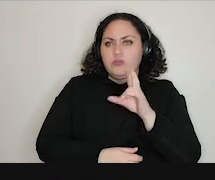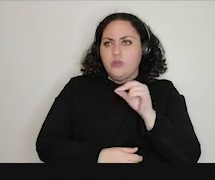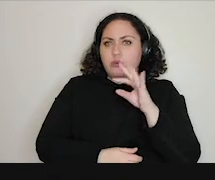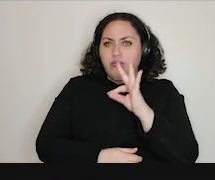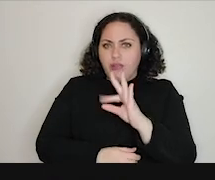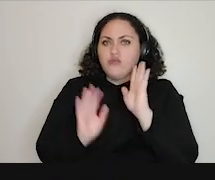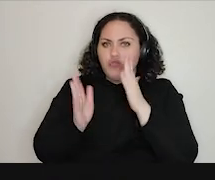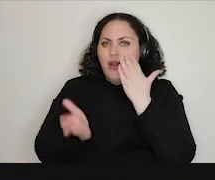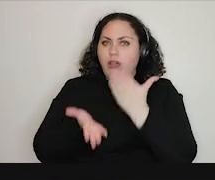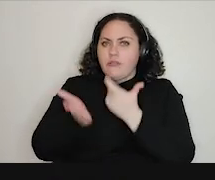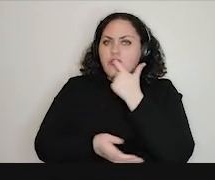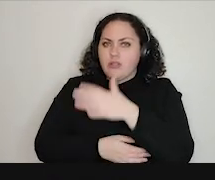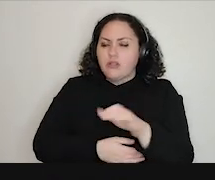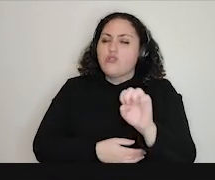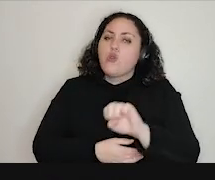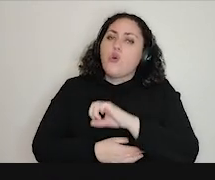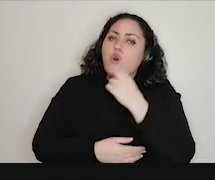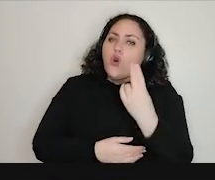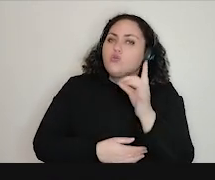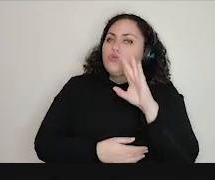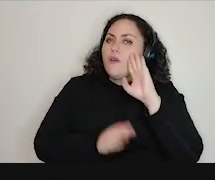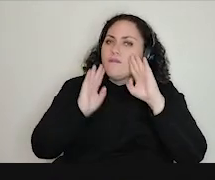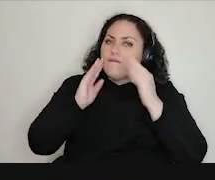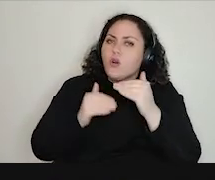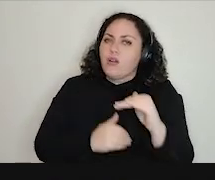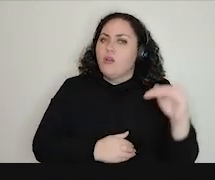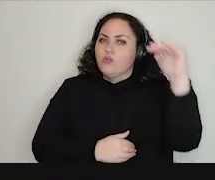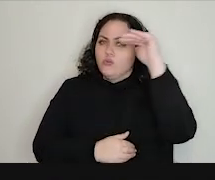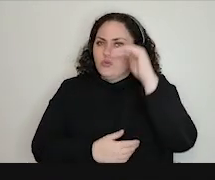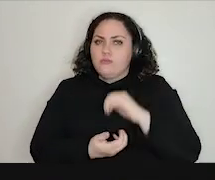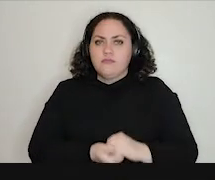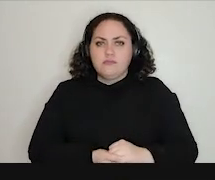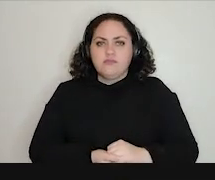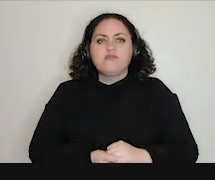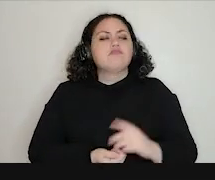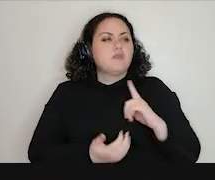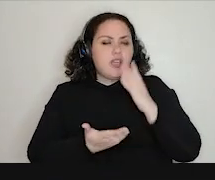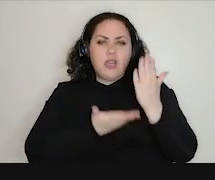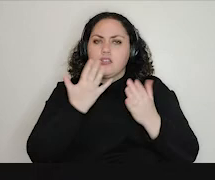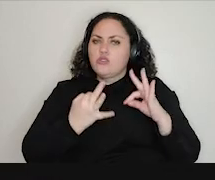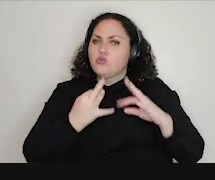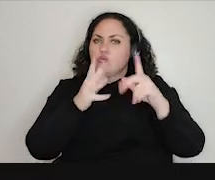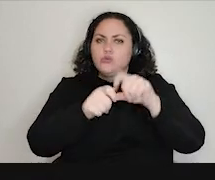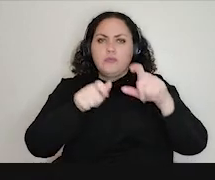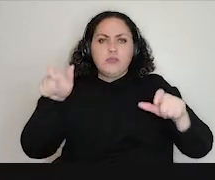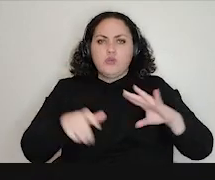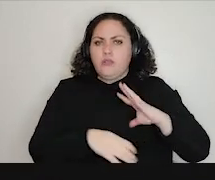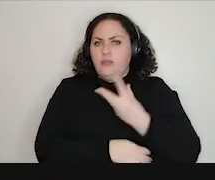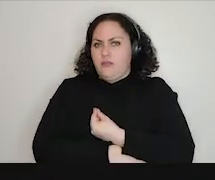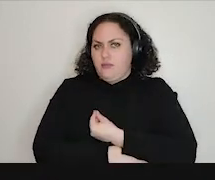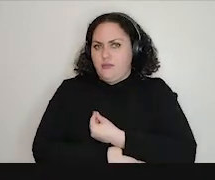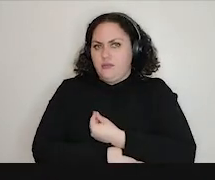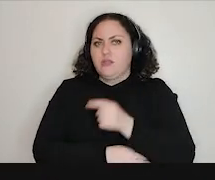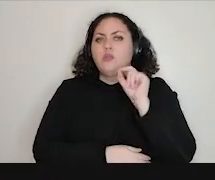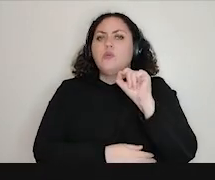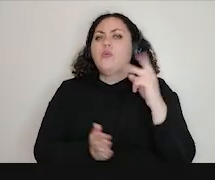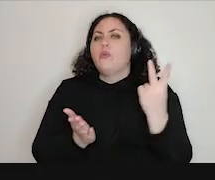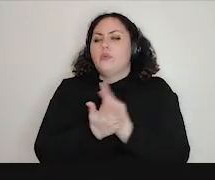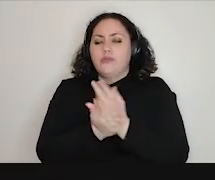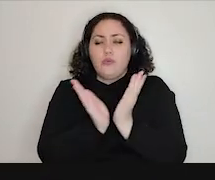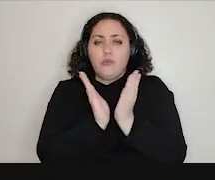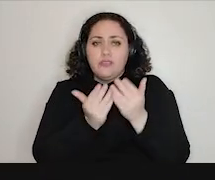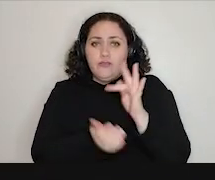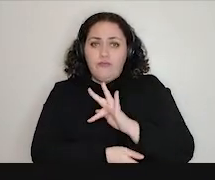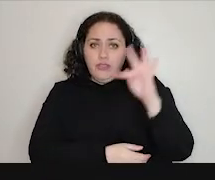vocês só atendem o público adulto? A gente atende todas as pessoas trans. O que acontece? O Conselho Federal de